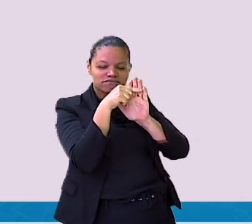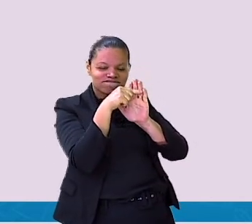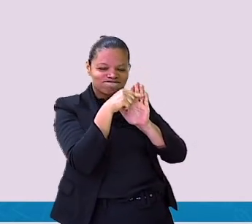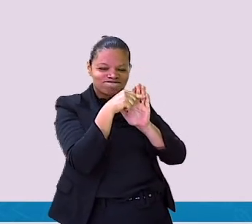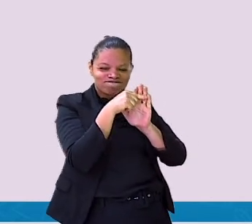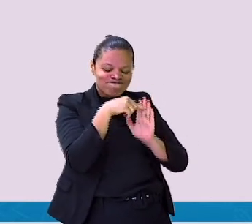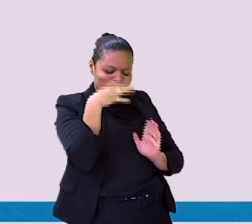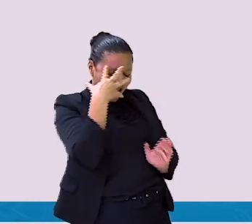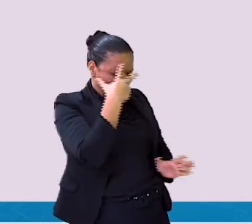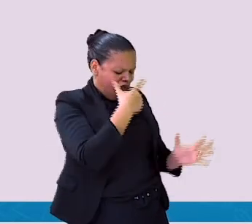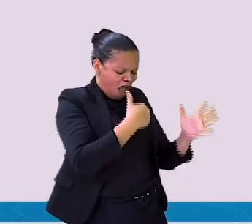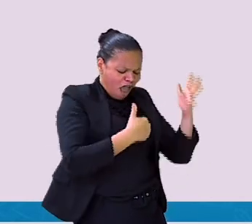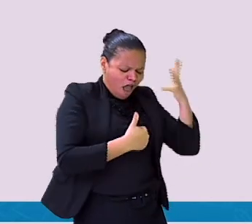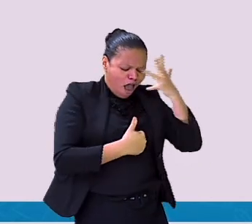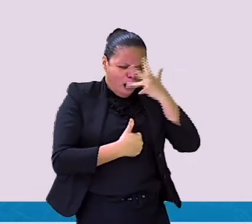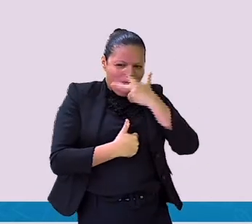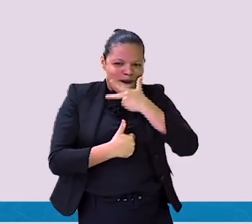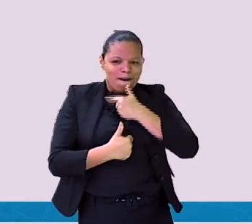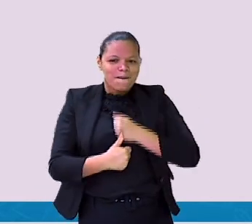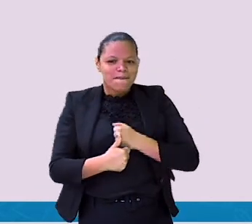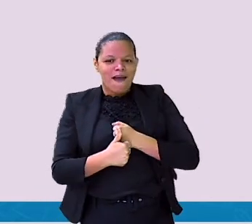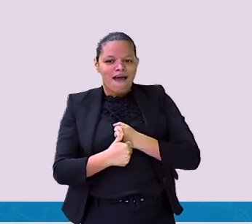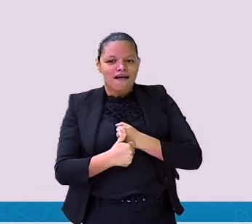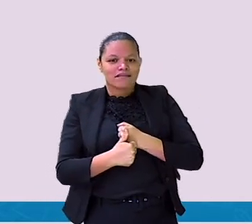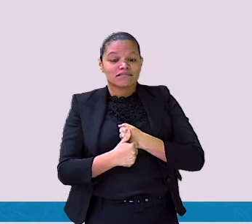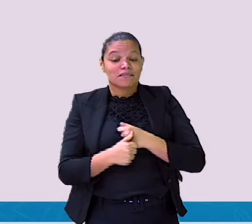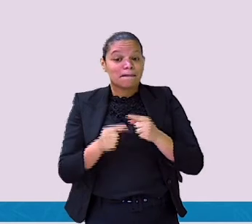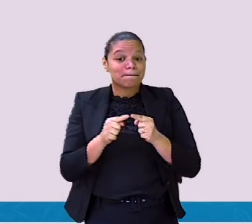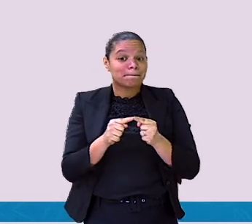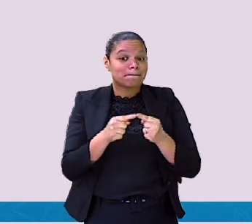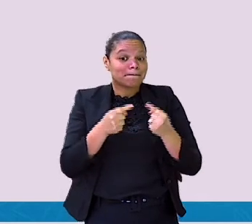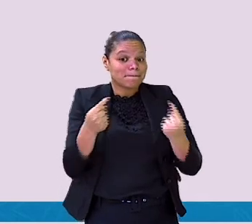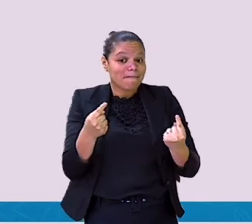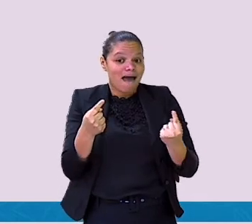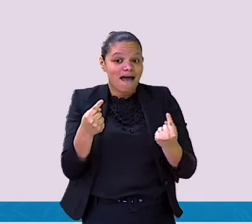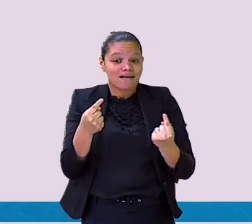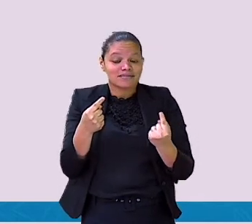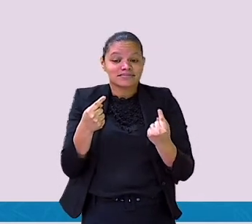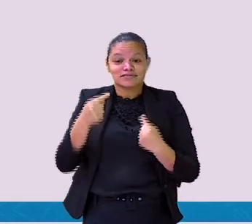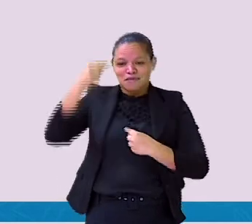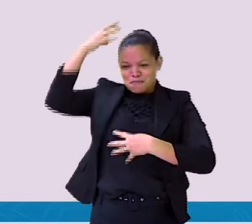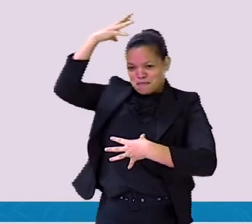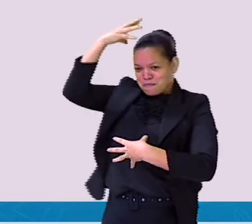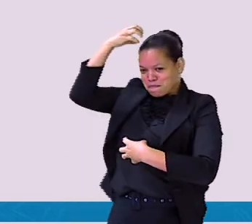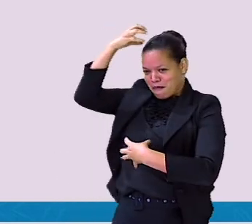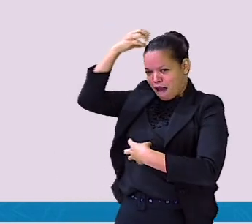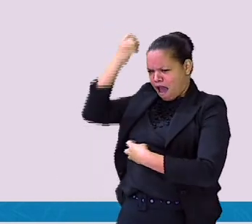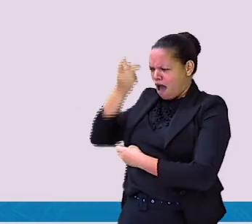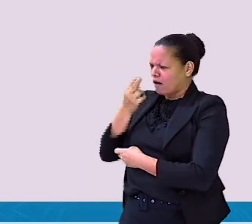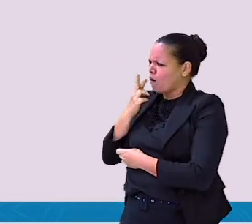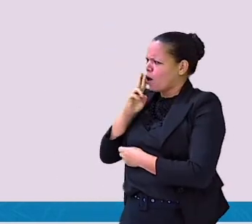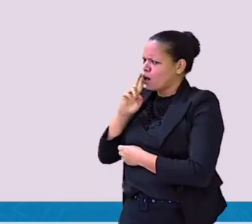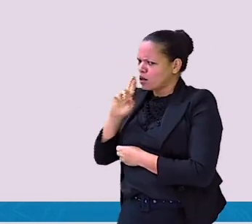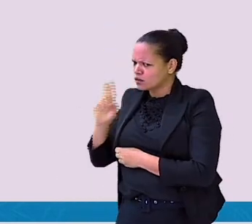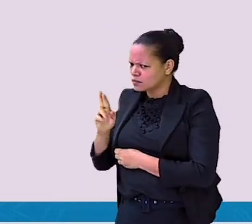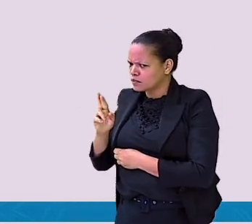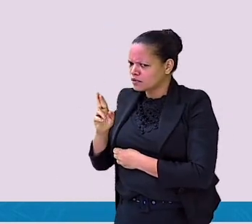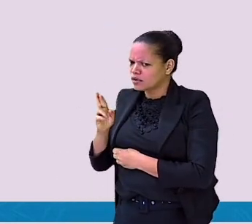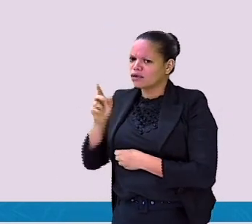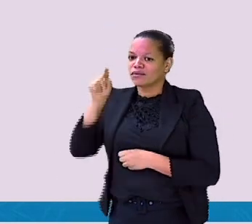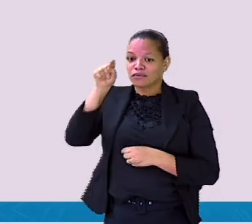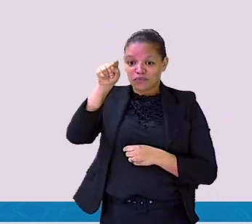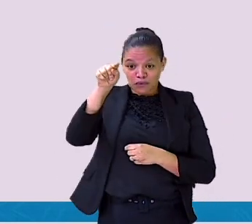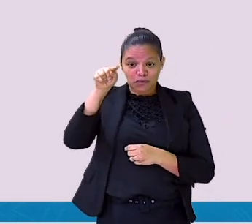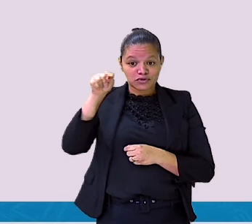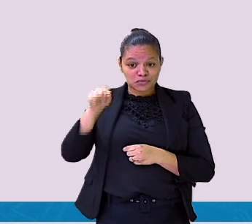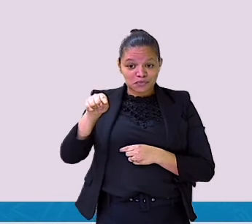2 pontos, depois travessão. Ó vaidoso animal, olhe para os seus pés, veja como são